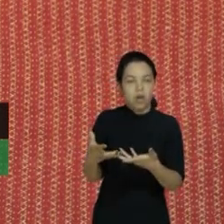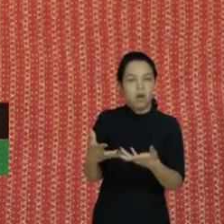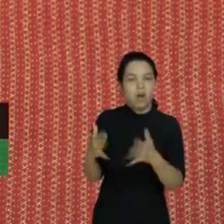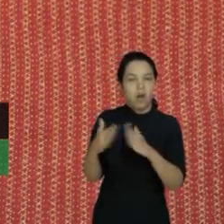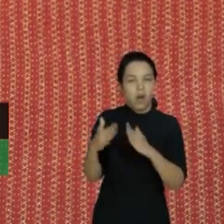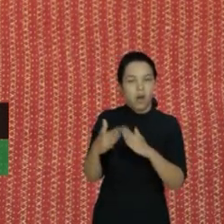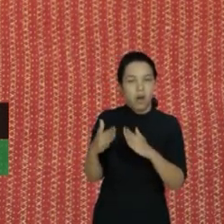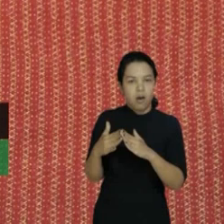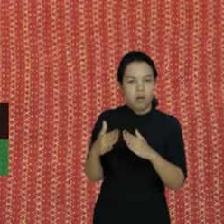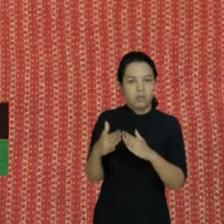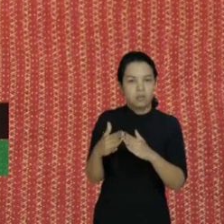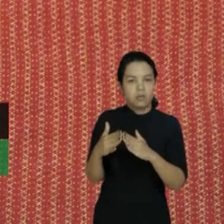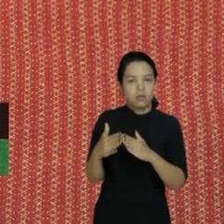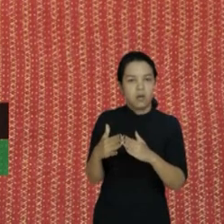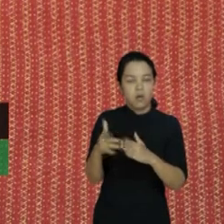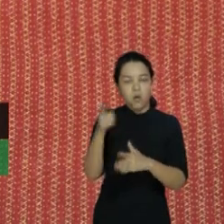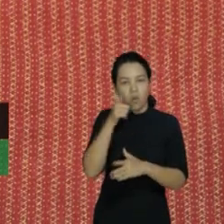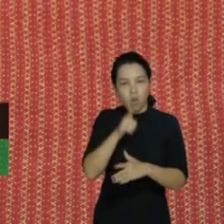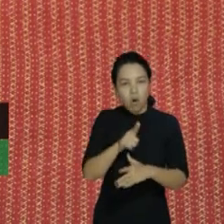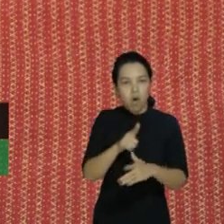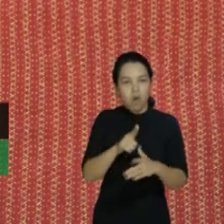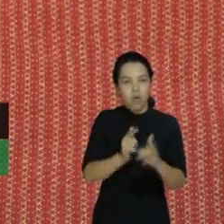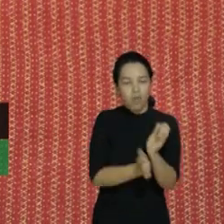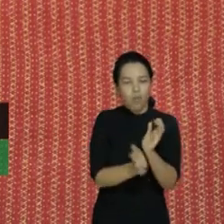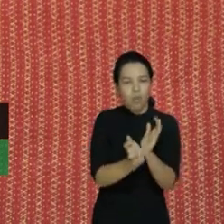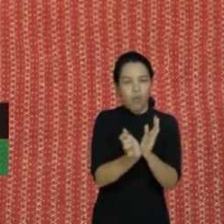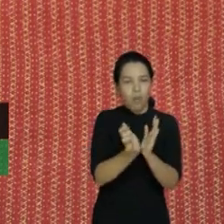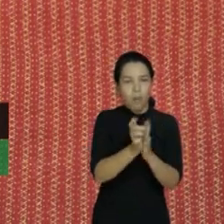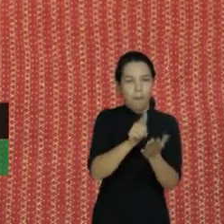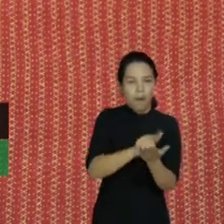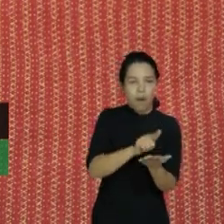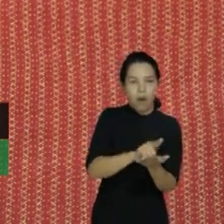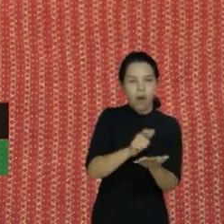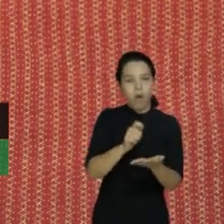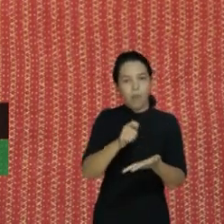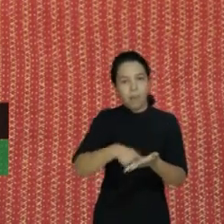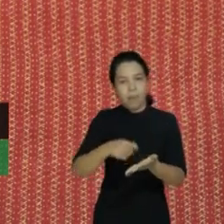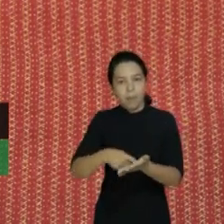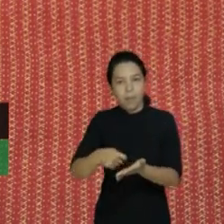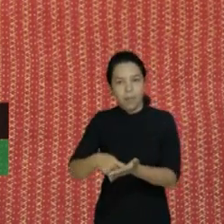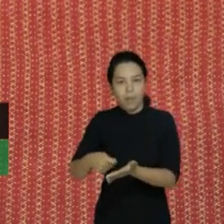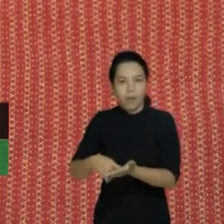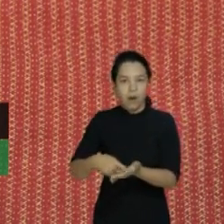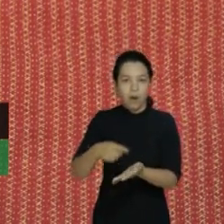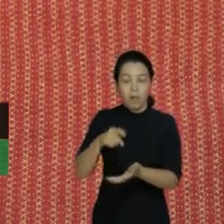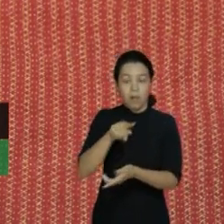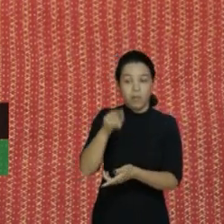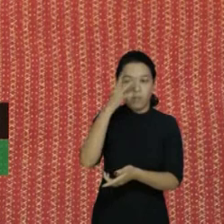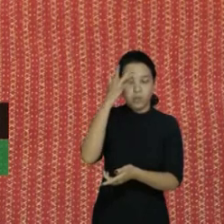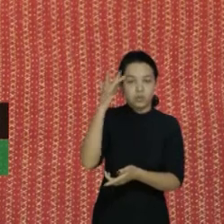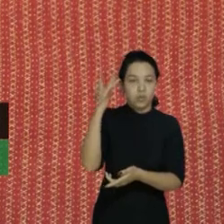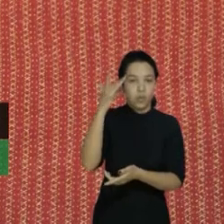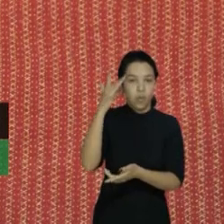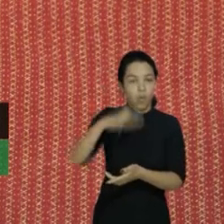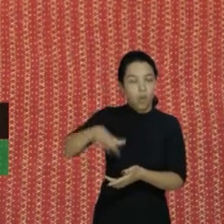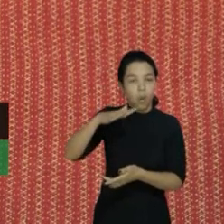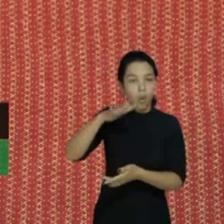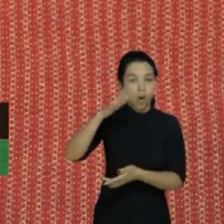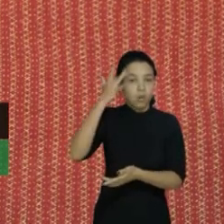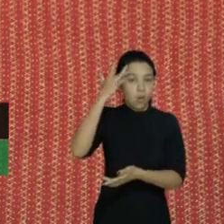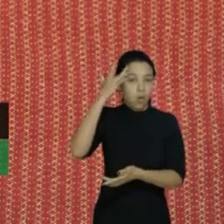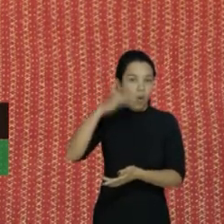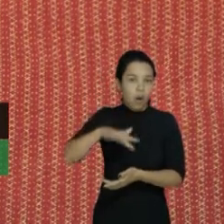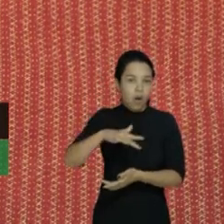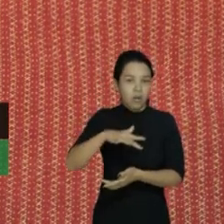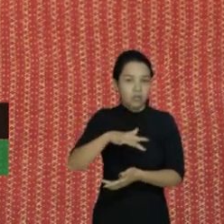chegar naquele momento e toda a questão burocrática, o papel, a burocracia, que muitas vezes o leigo não tem nenhum tipo de conhecimento e é